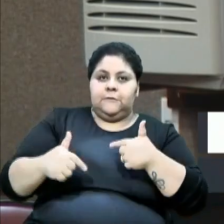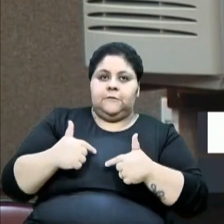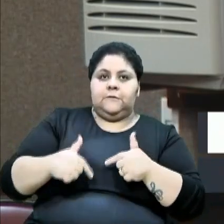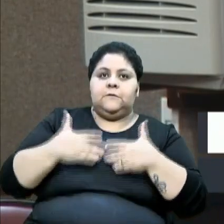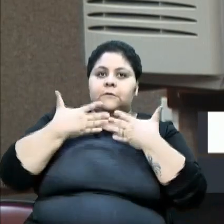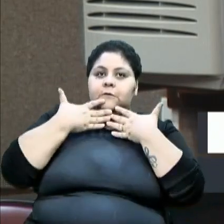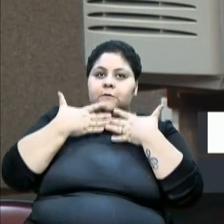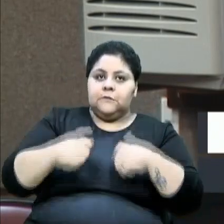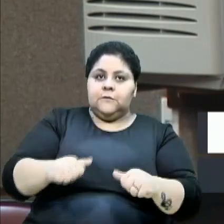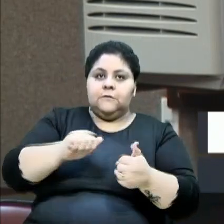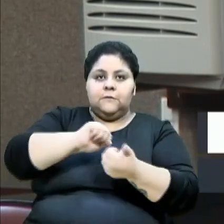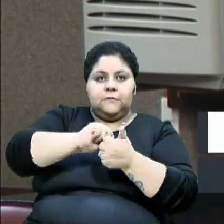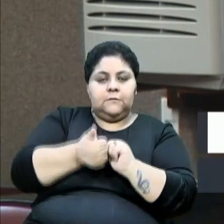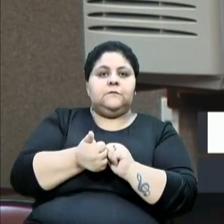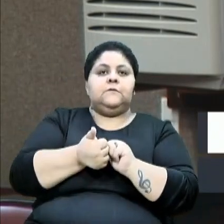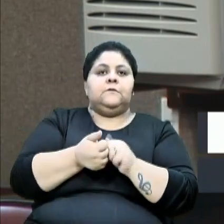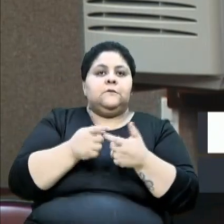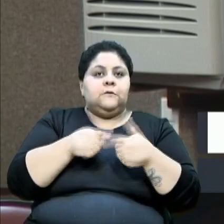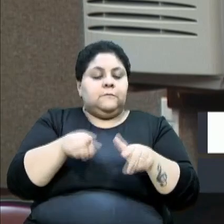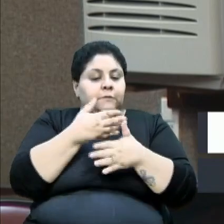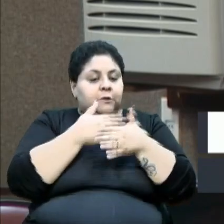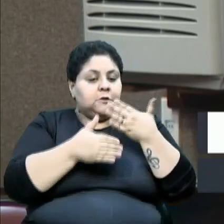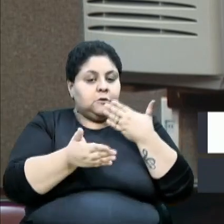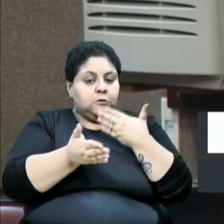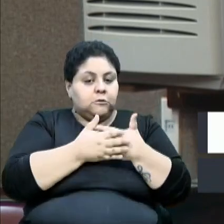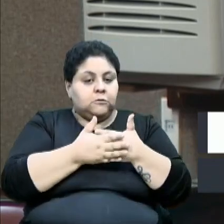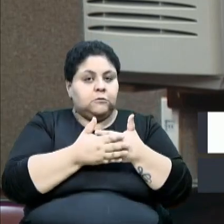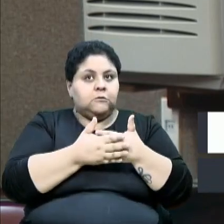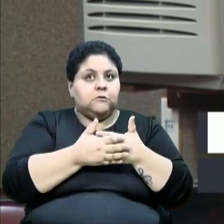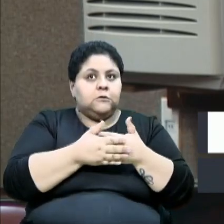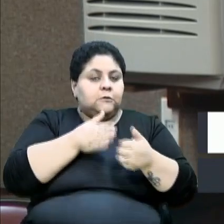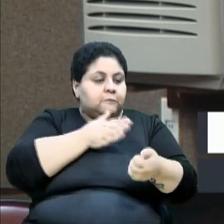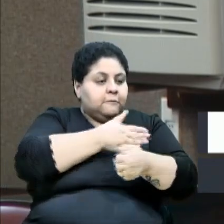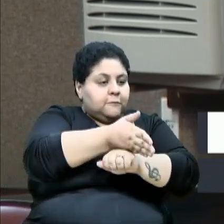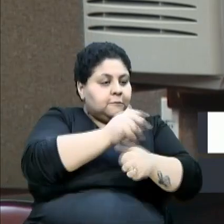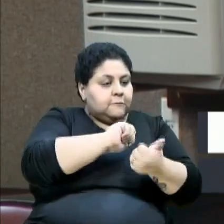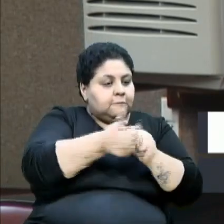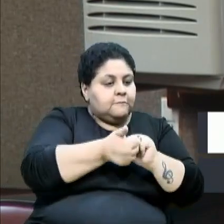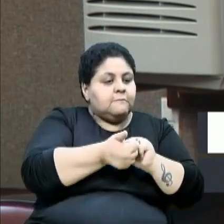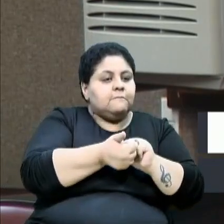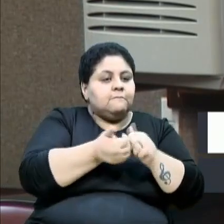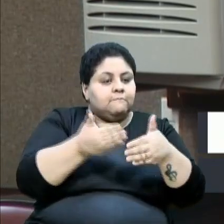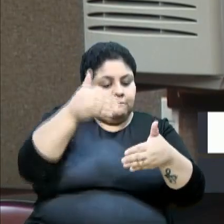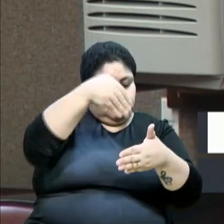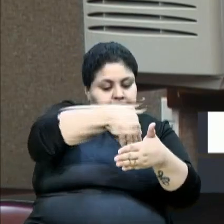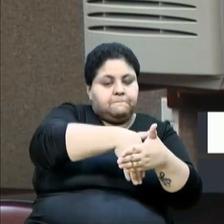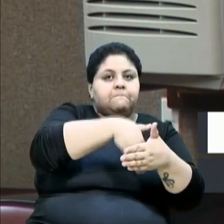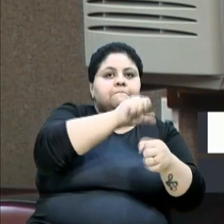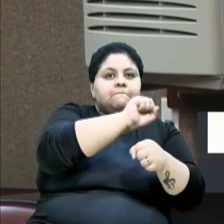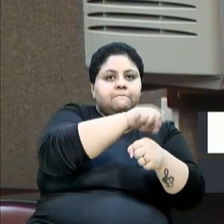de Esporte, mas todos aqueles que estão envolvidos com o esporte. Então, para declarar que voto favorável ao projeto. Obrigado.